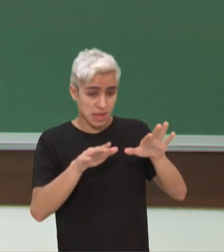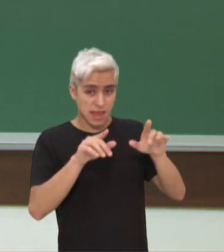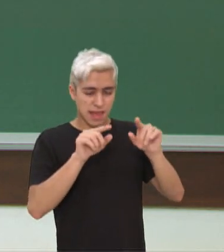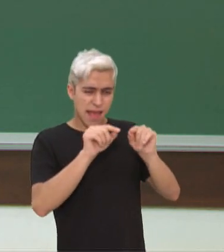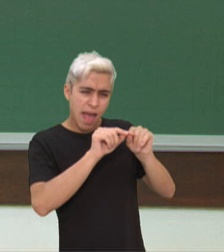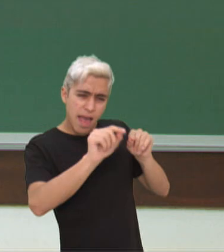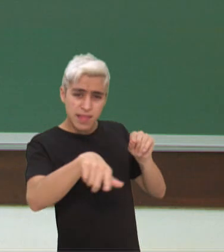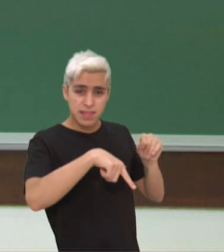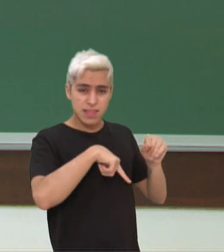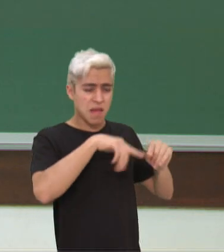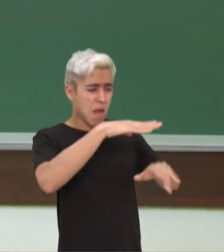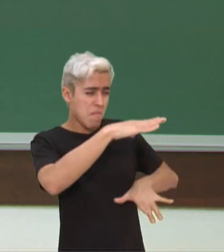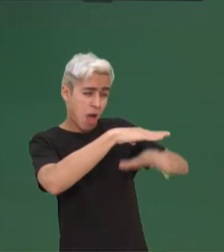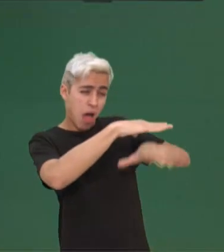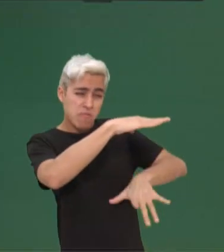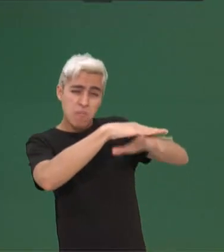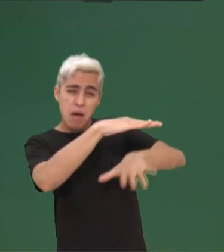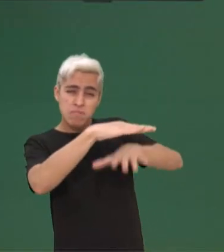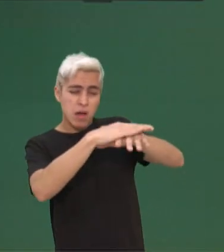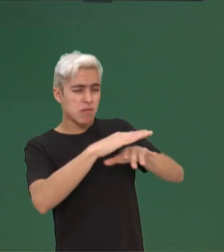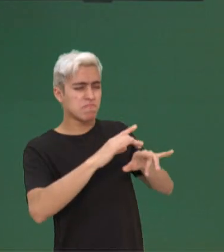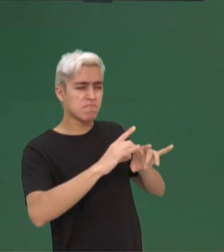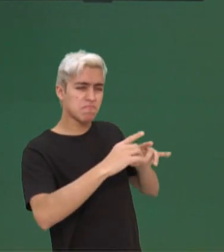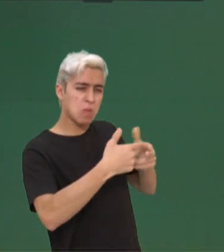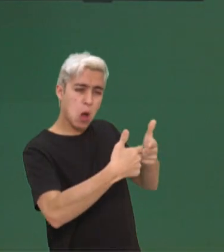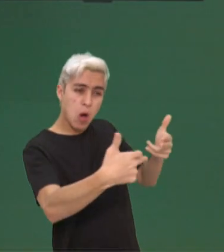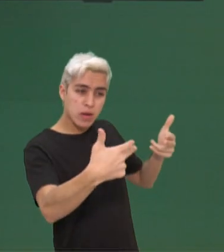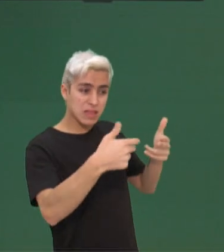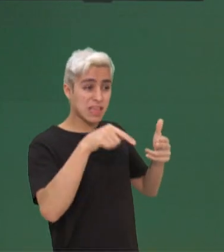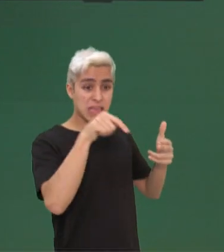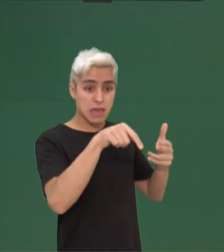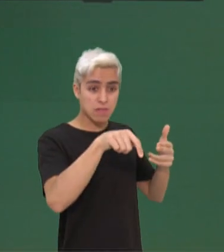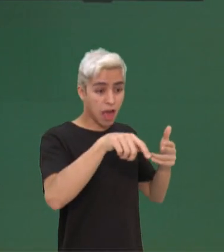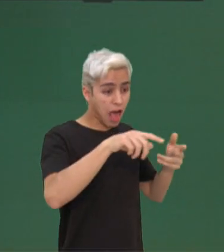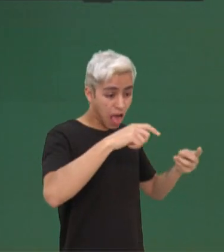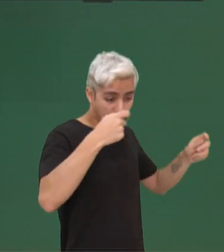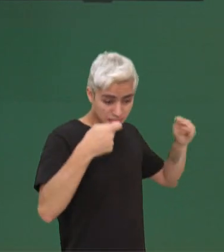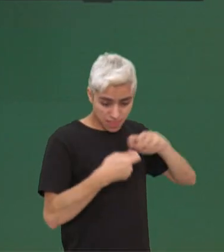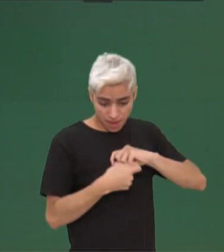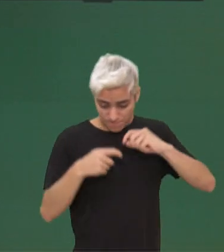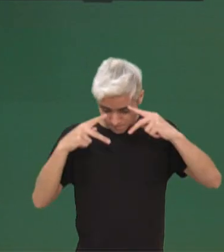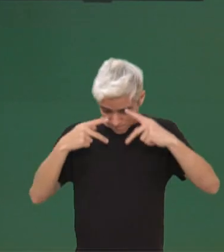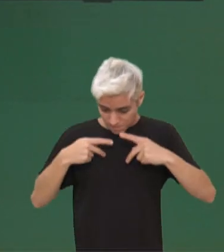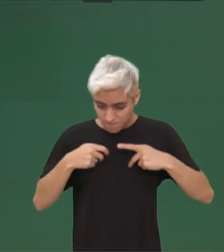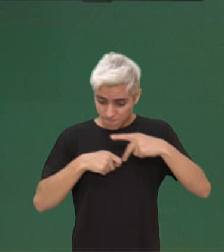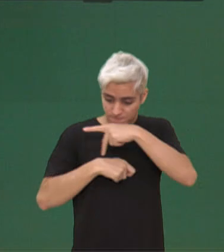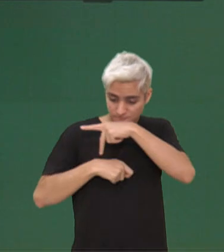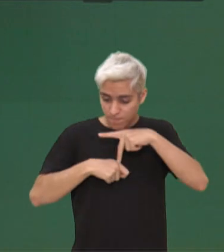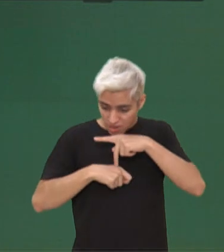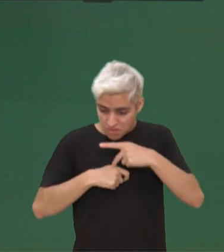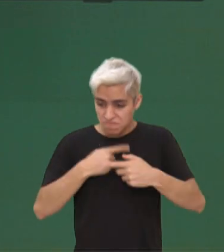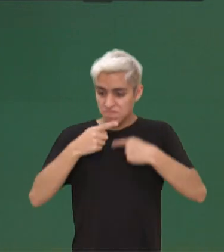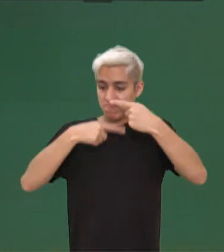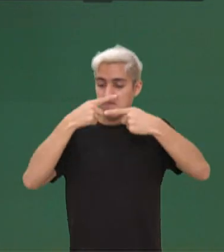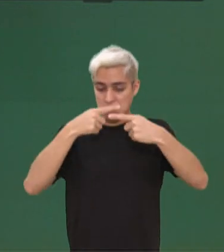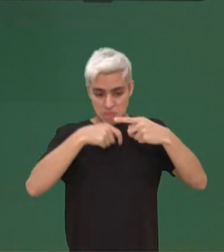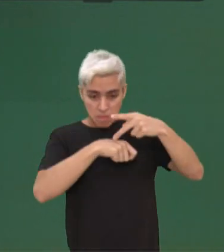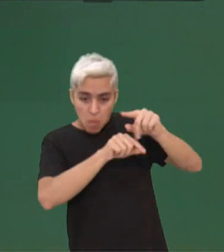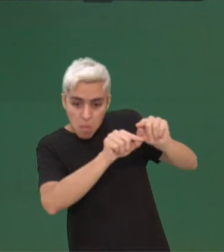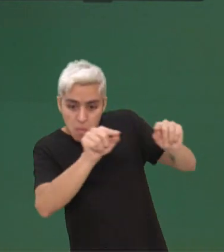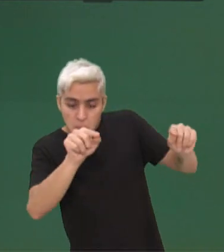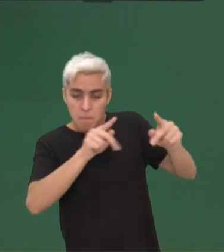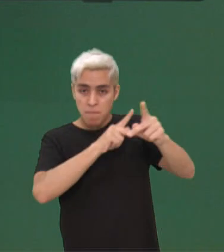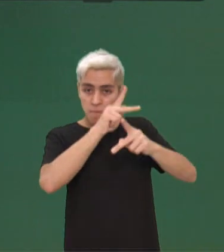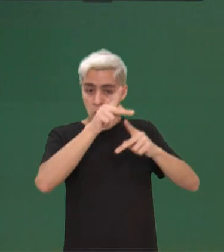as maiores reservas de matéria-prima vai ter isso revertido em recursos ou em qualidade para a população,